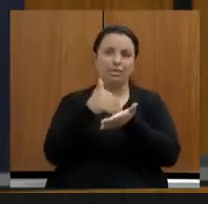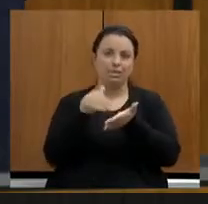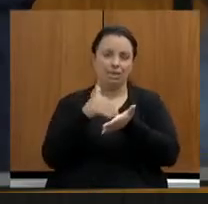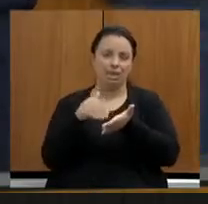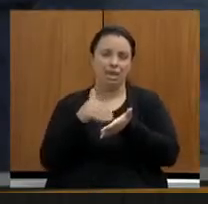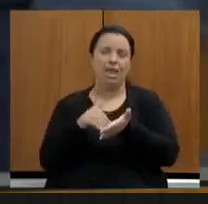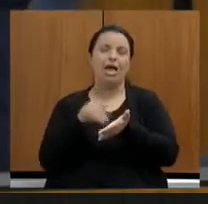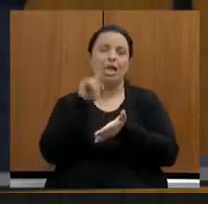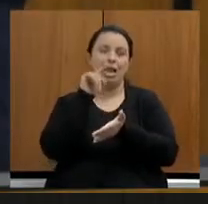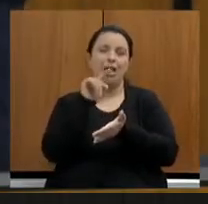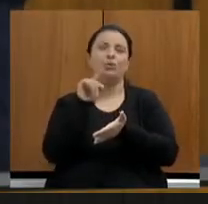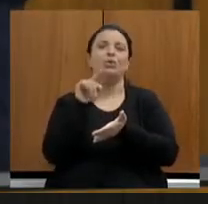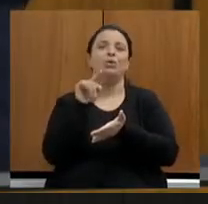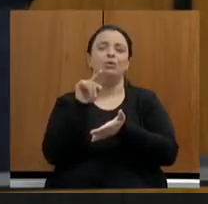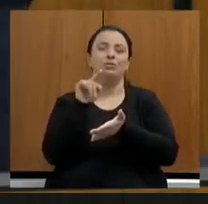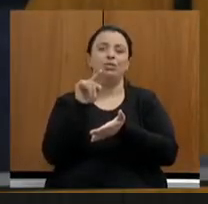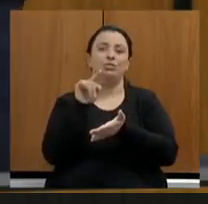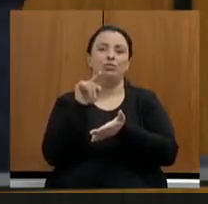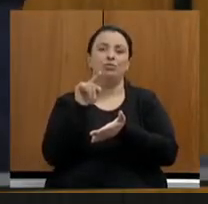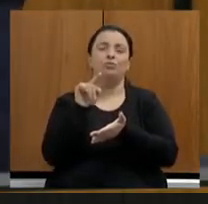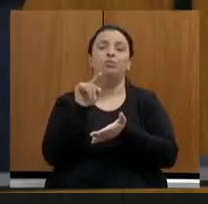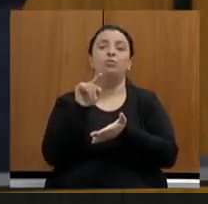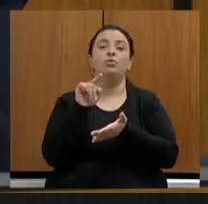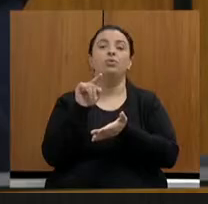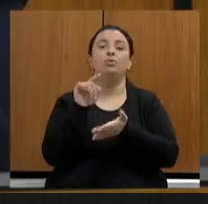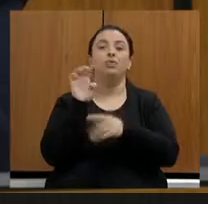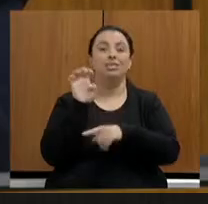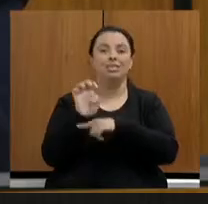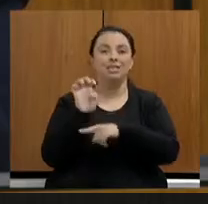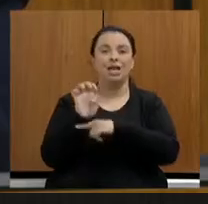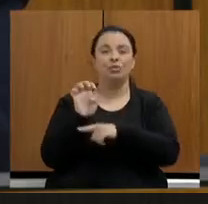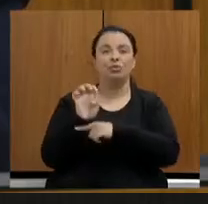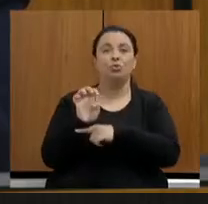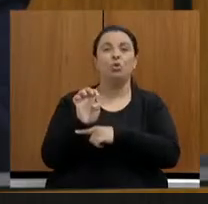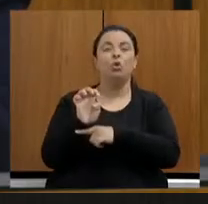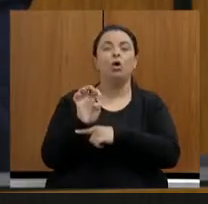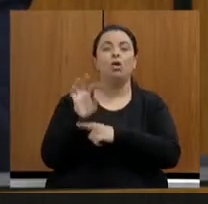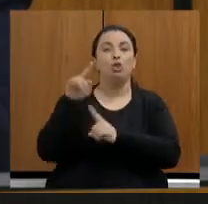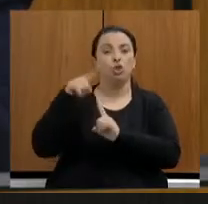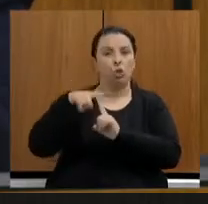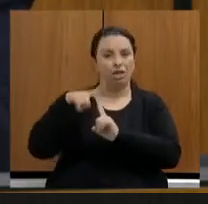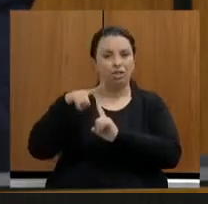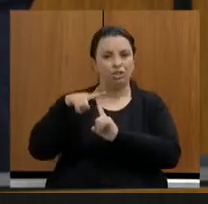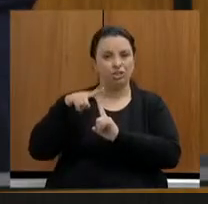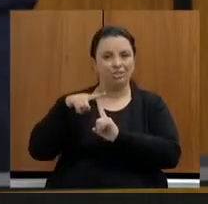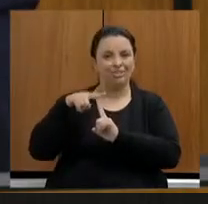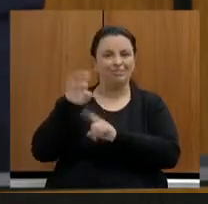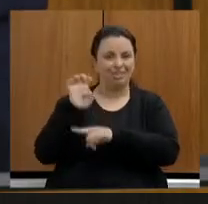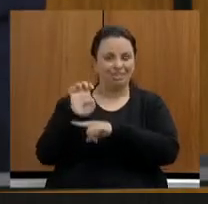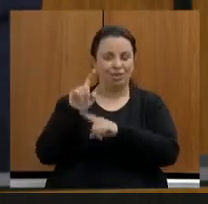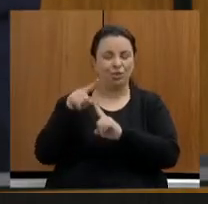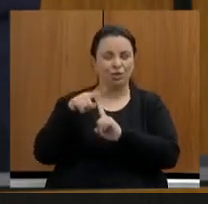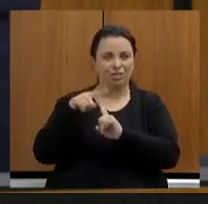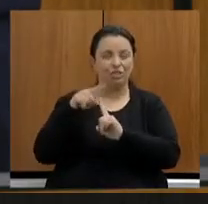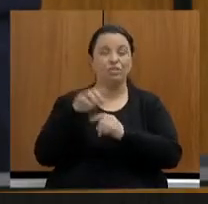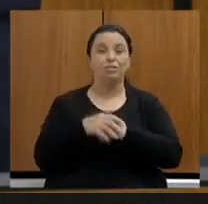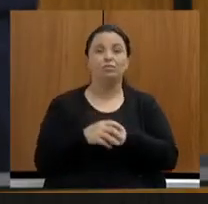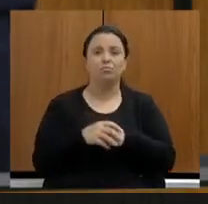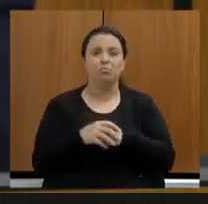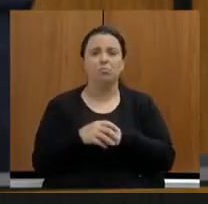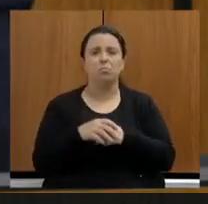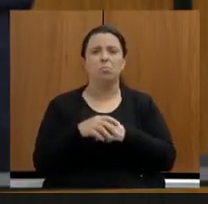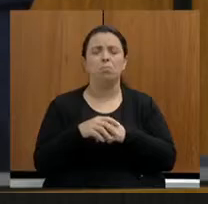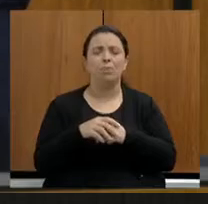Estado do Tocantins e o que nessa questão do rateio do fundeb havia uma grande dúvida que pairava